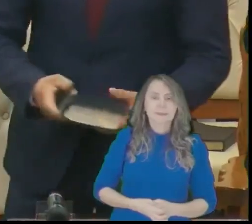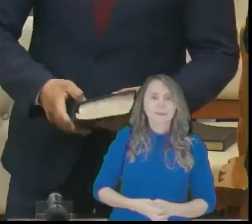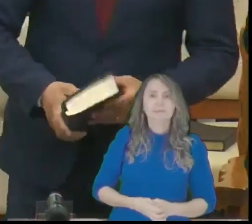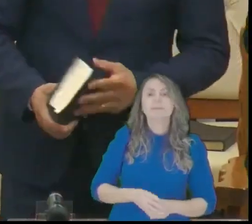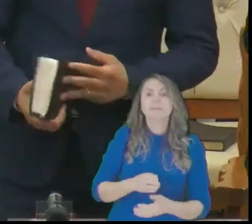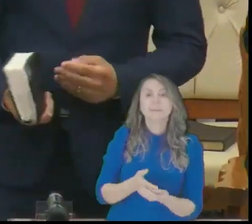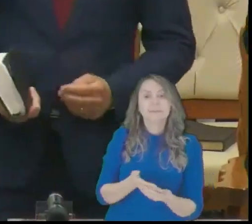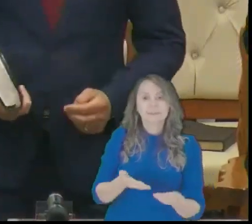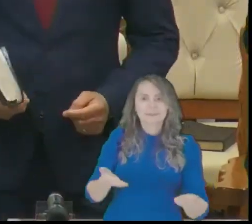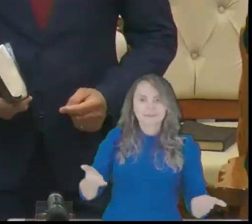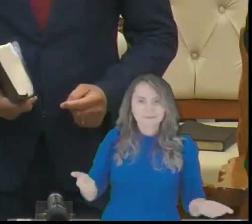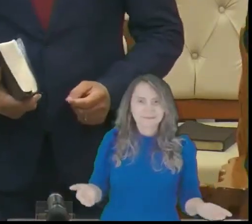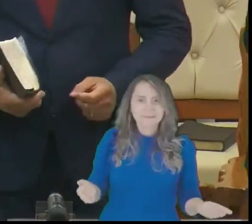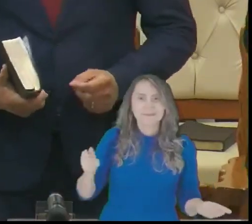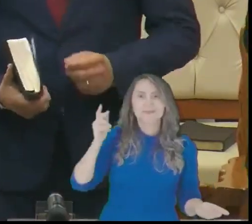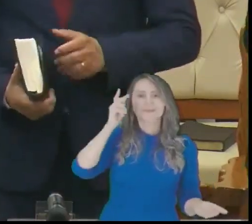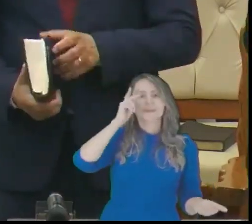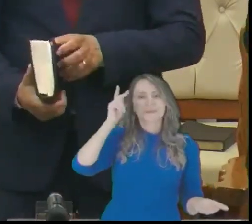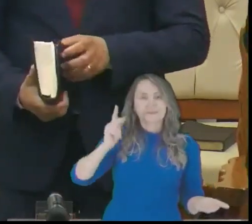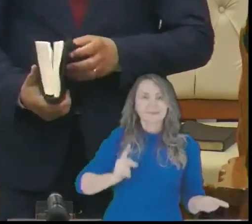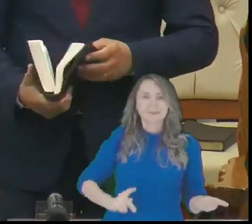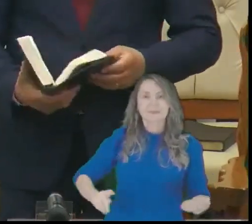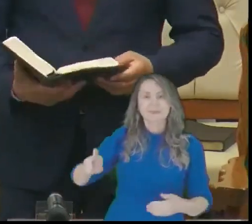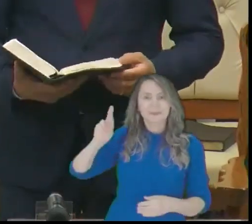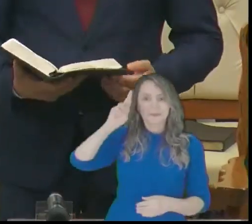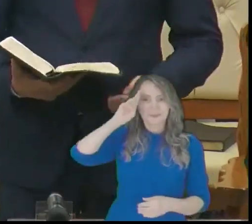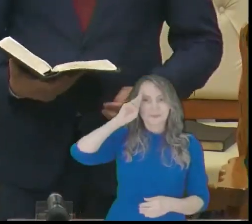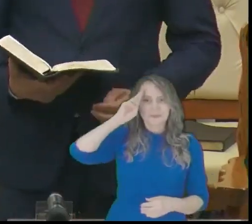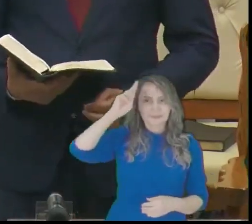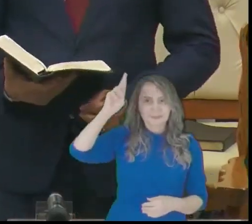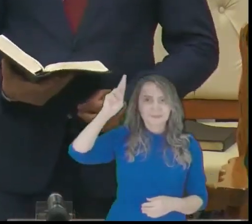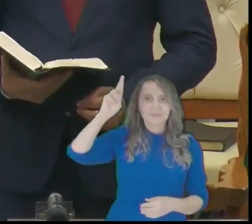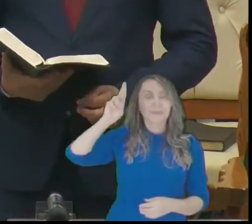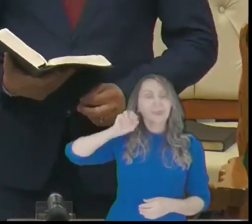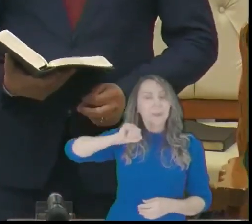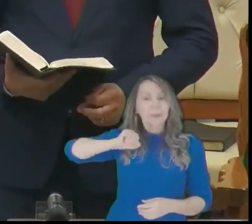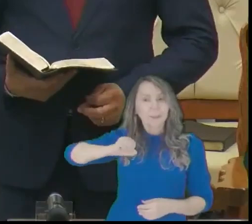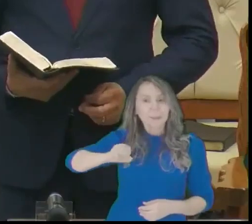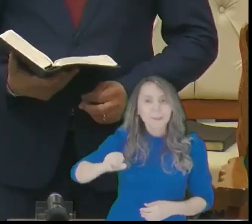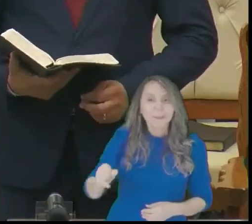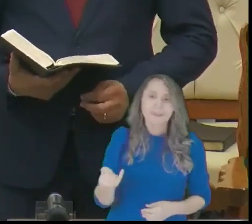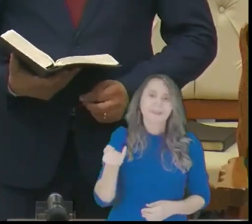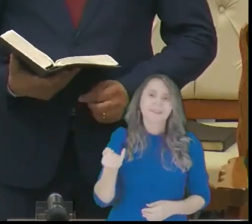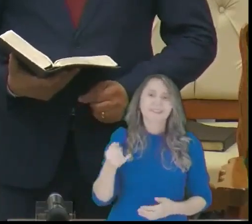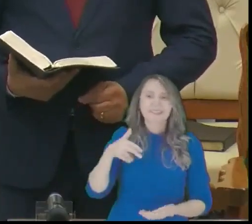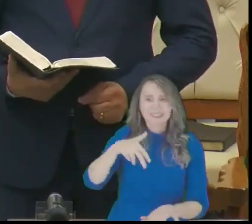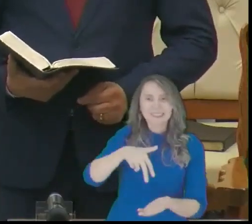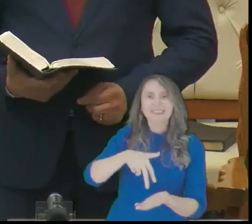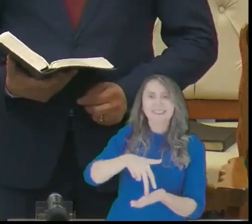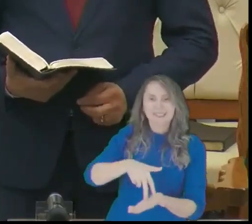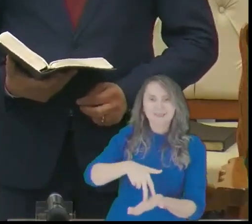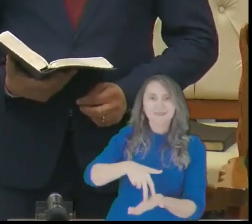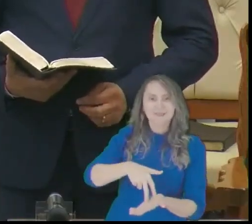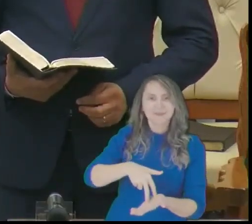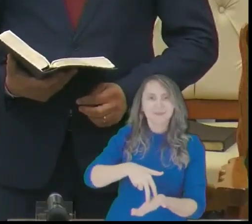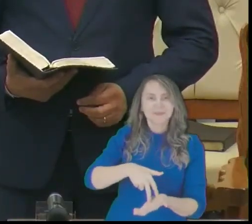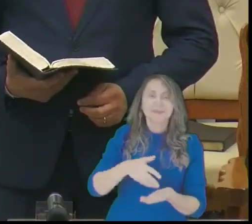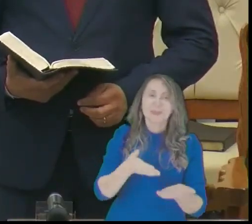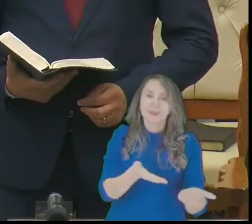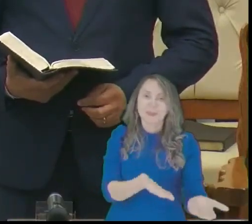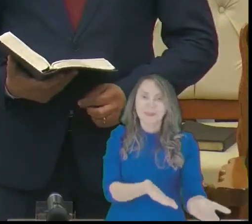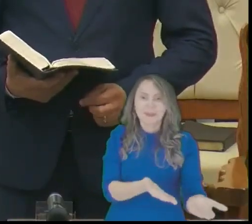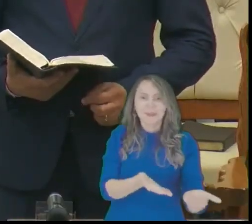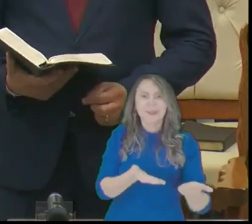Meus queridos, a paz do Senhor. Amém. Aproveitando que estamos em pé, convido a